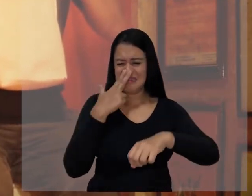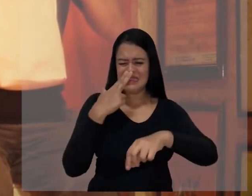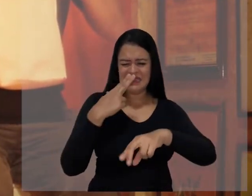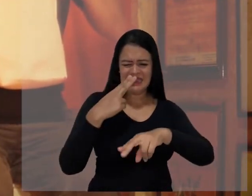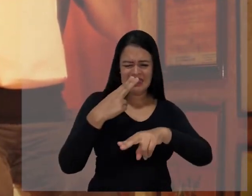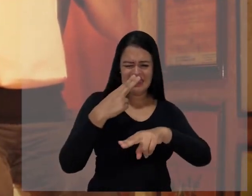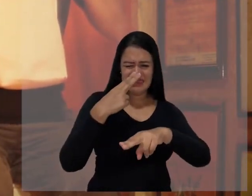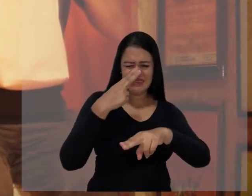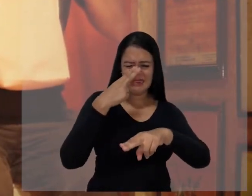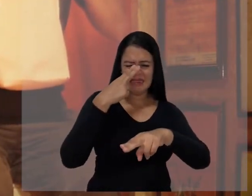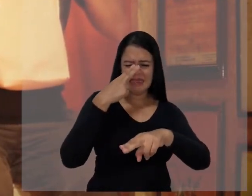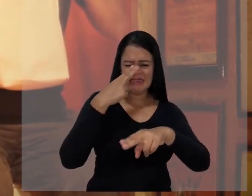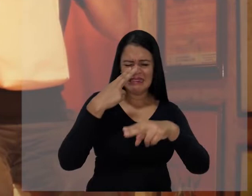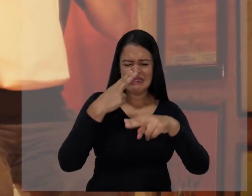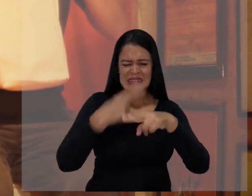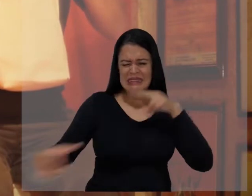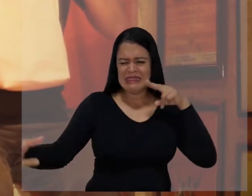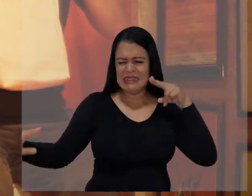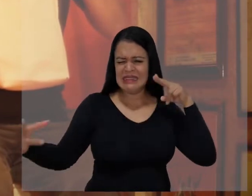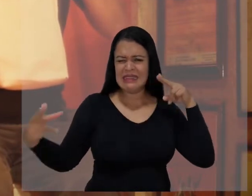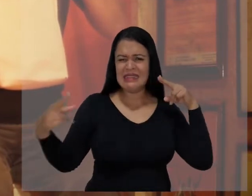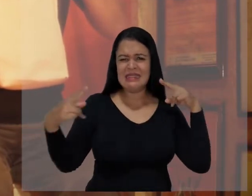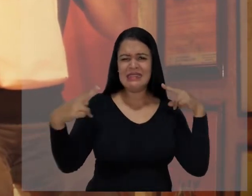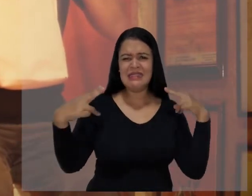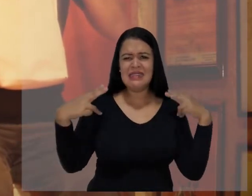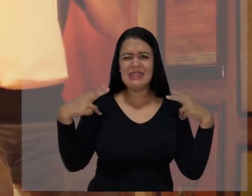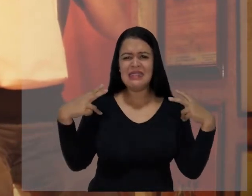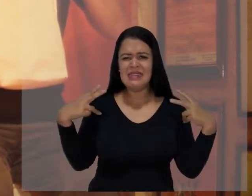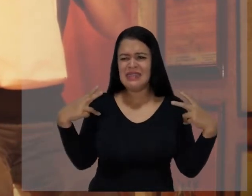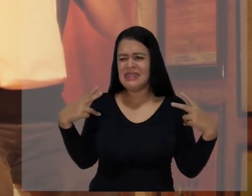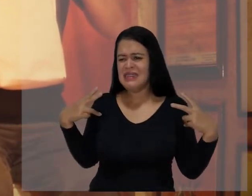Exposta. Imposta ao não ser.